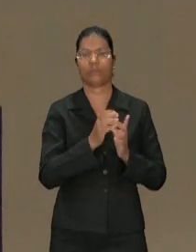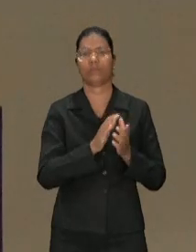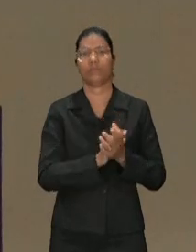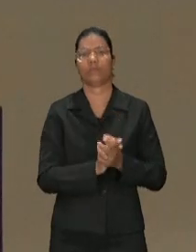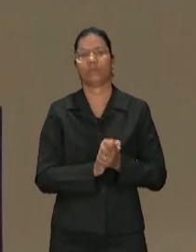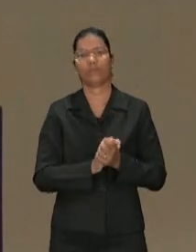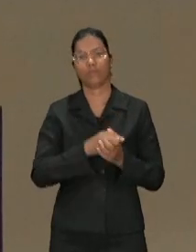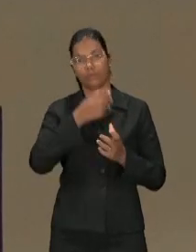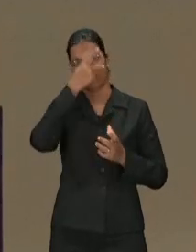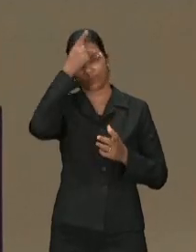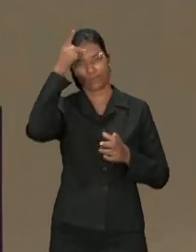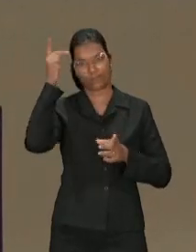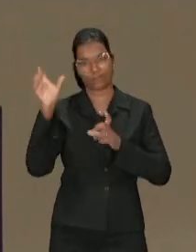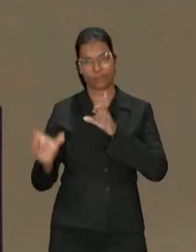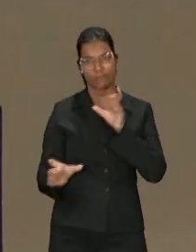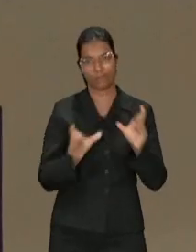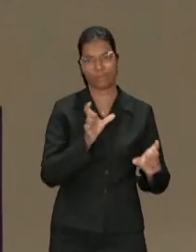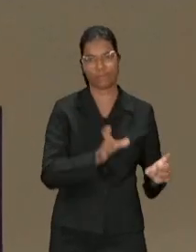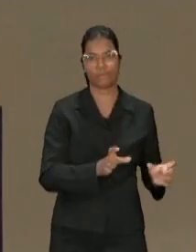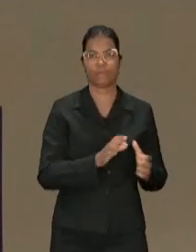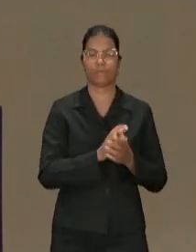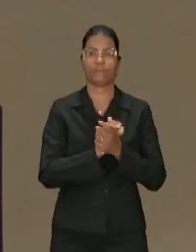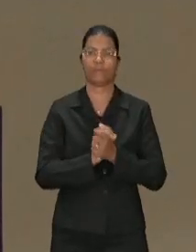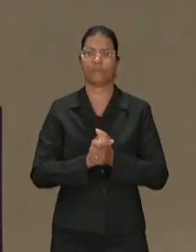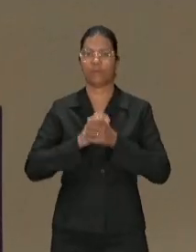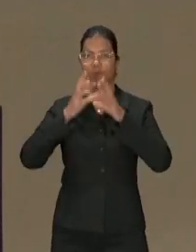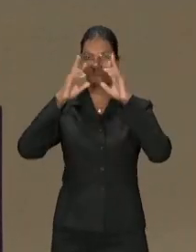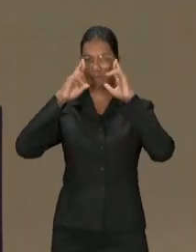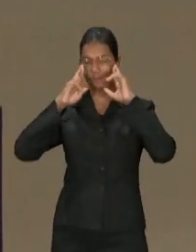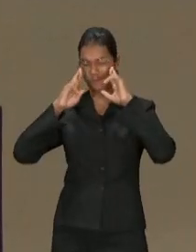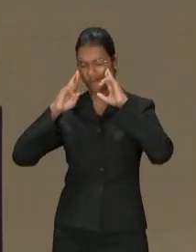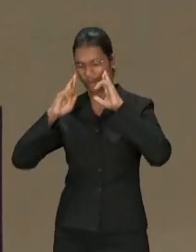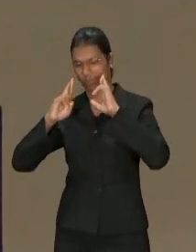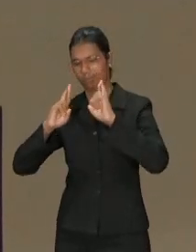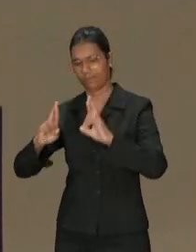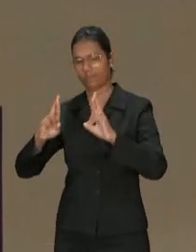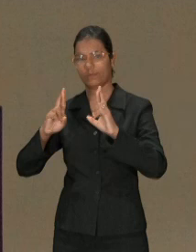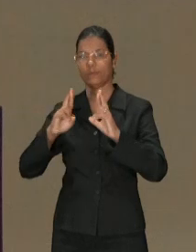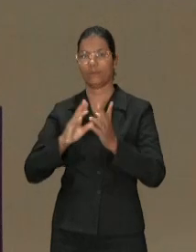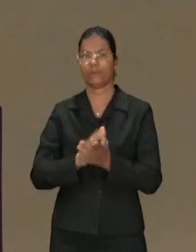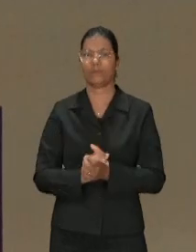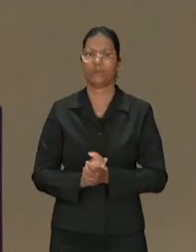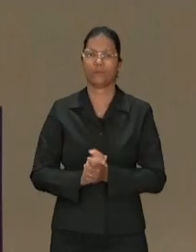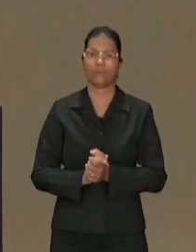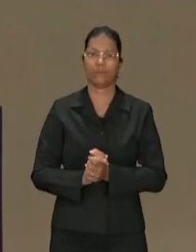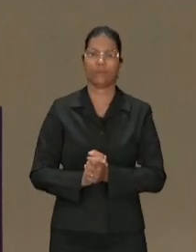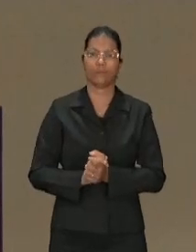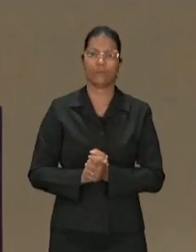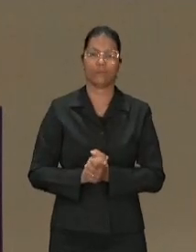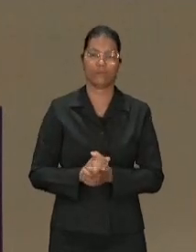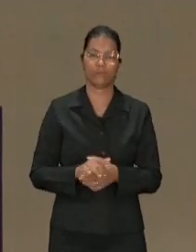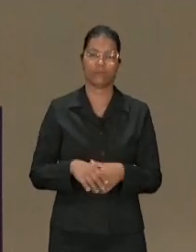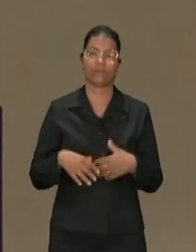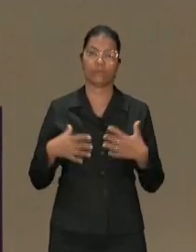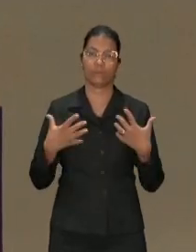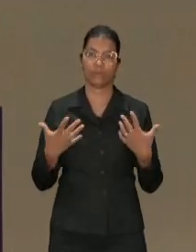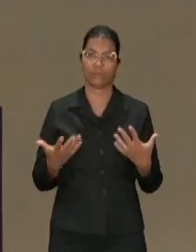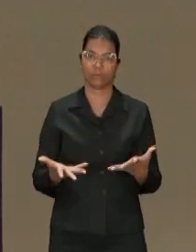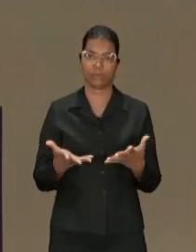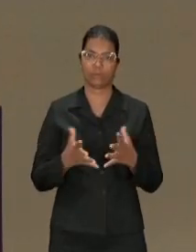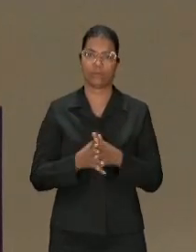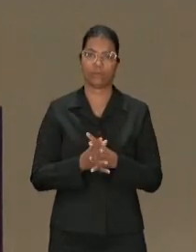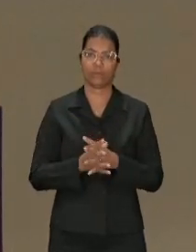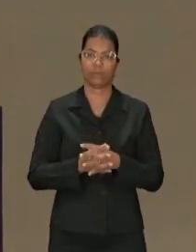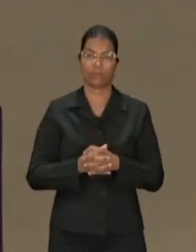ao respeito aos seres humanos e da importância do exercício dessa